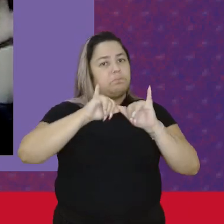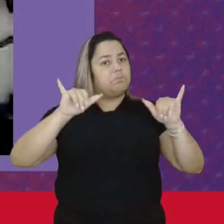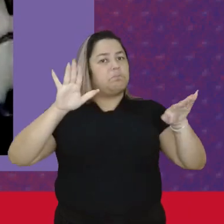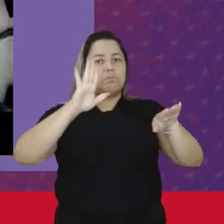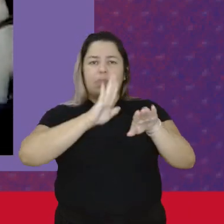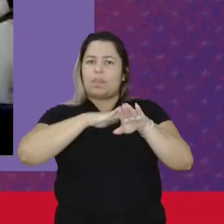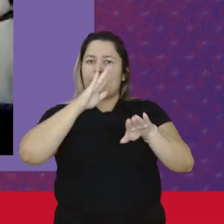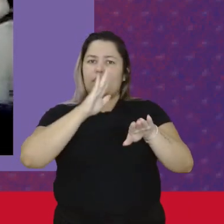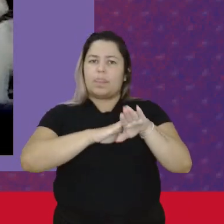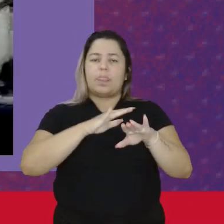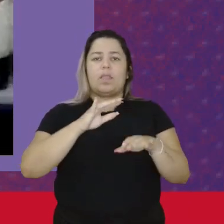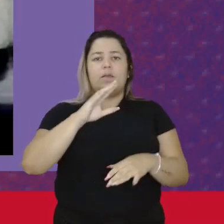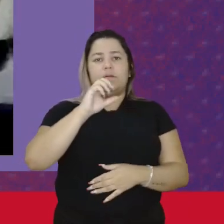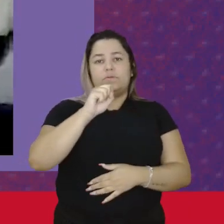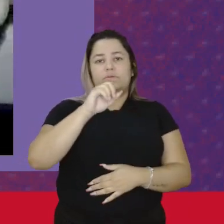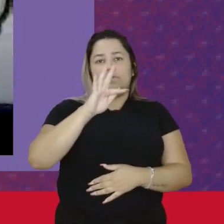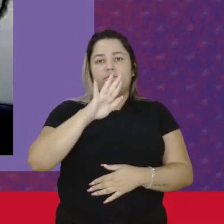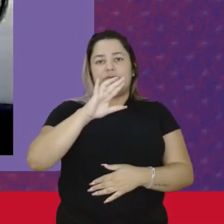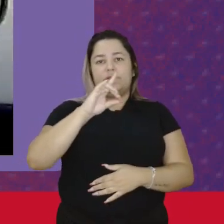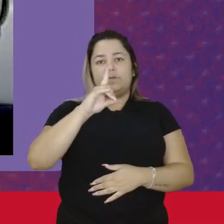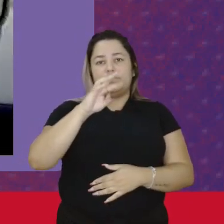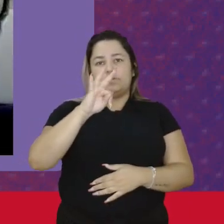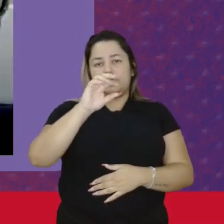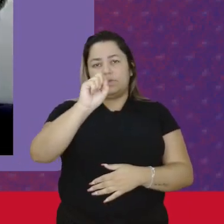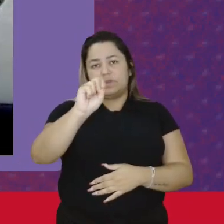das sufragistas, desta